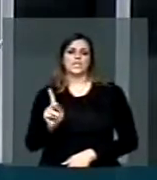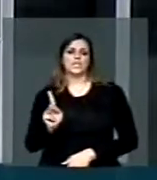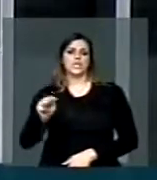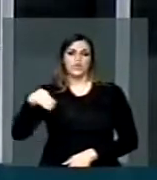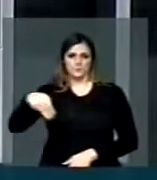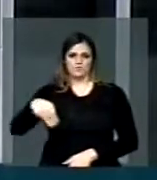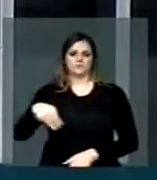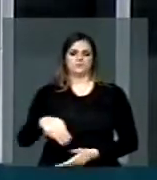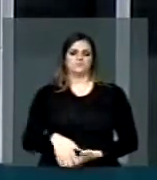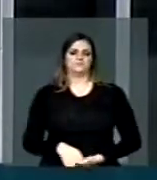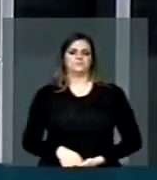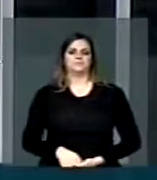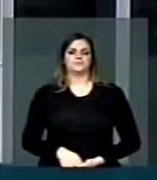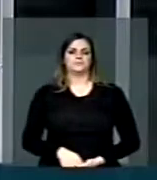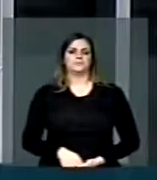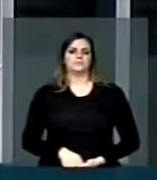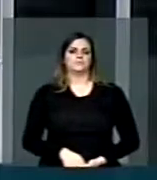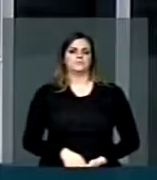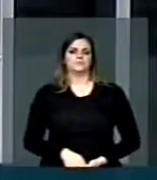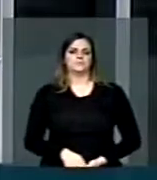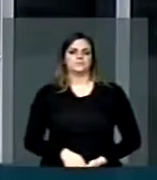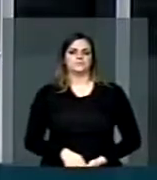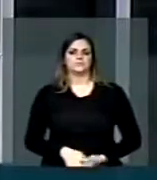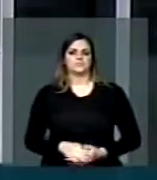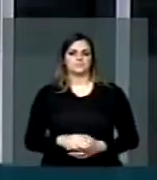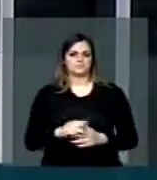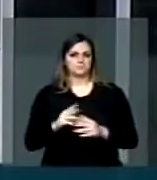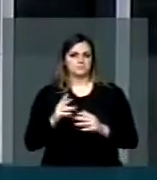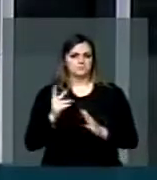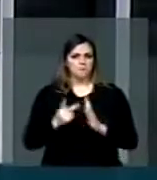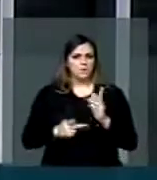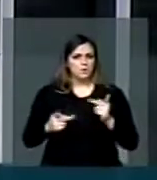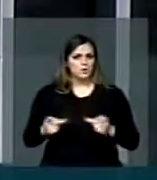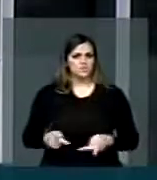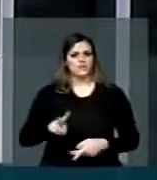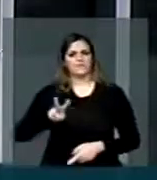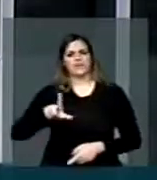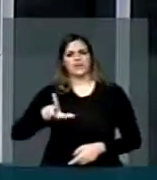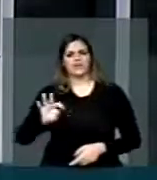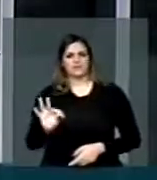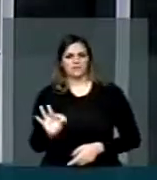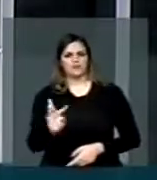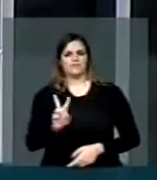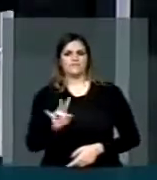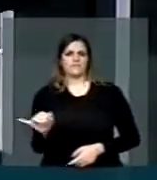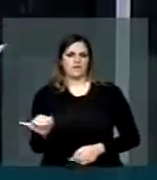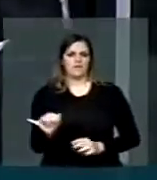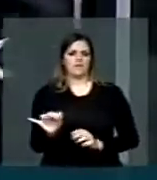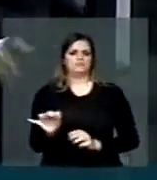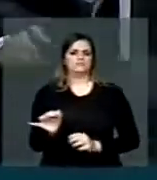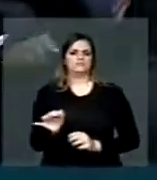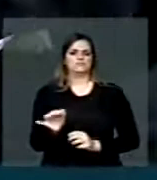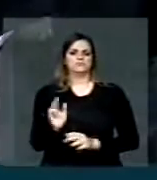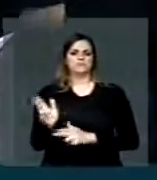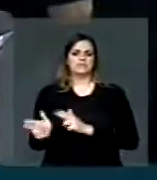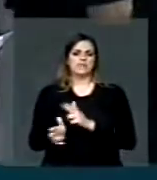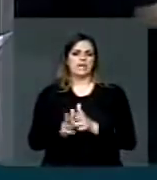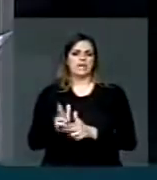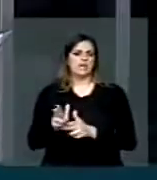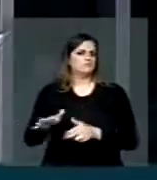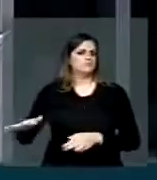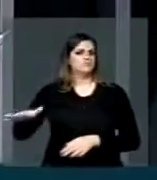Quero dizer ainda, senhor presidente, que dentro do projeto agora do VLT, ou seja, o de modernização do sistema de trem urbanos de